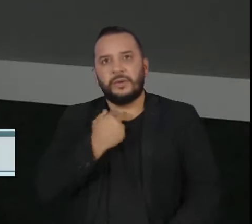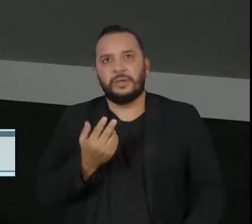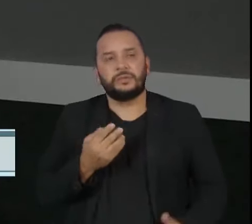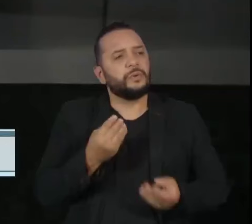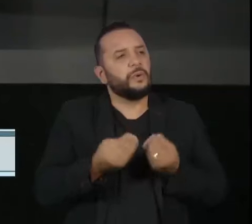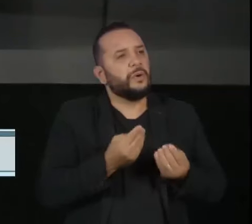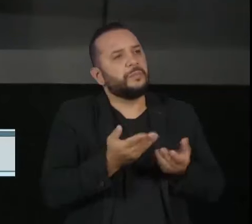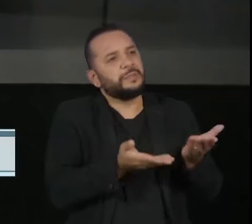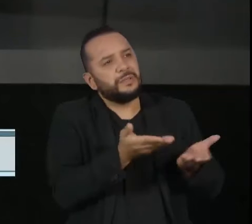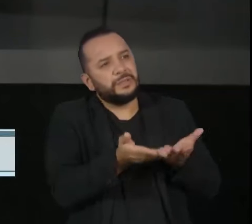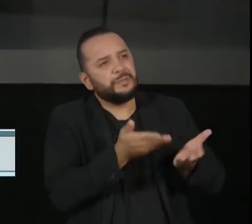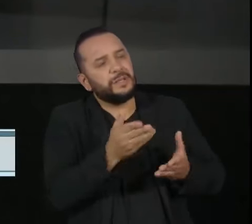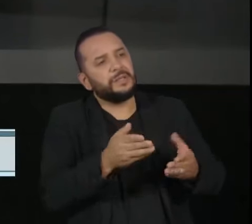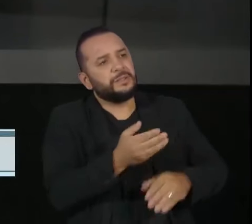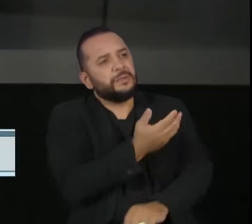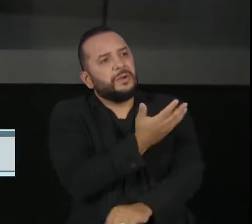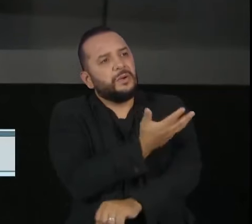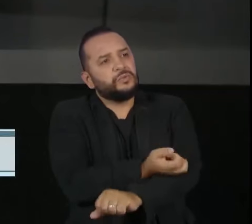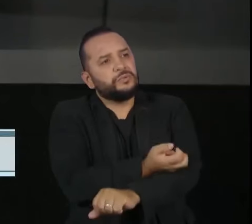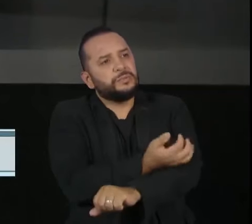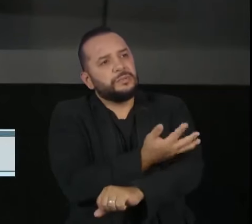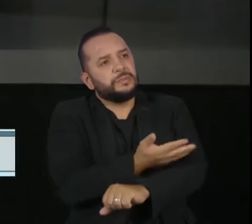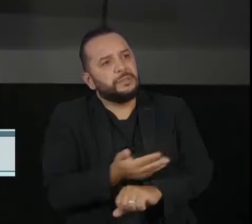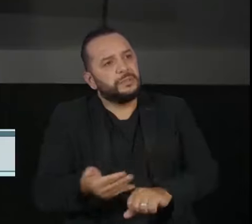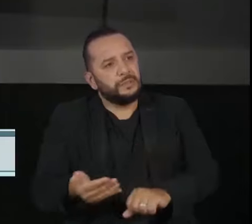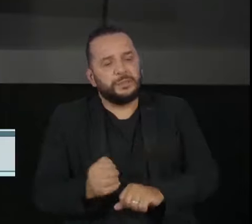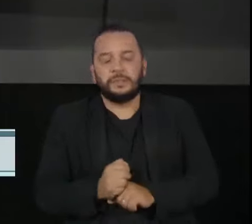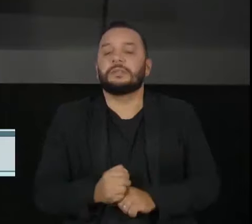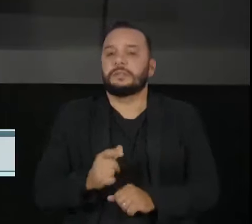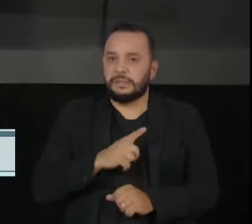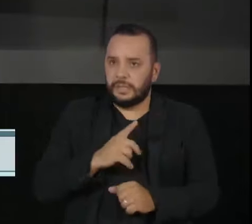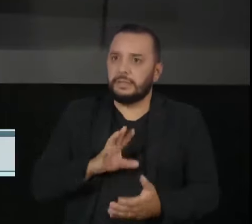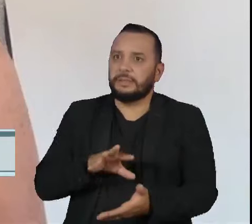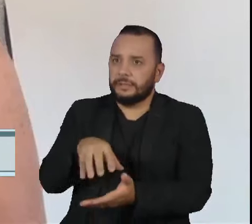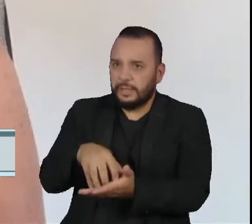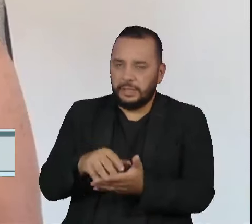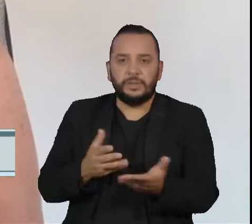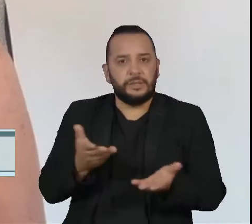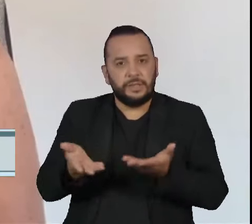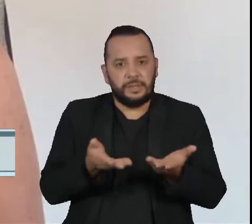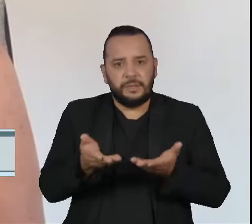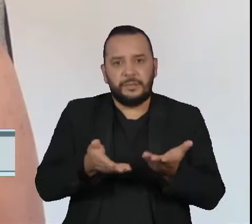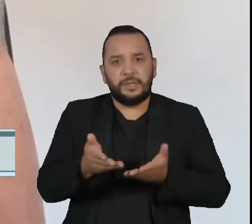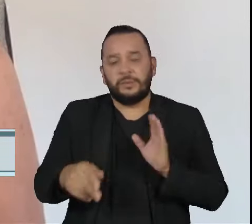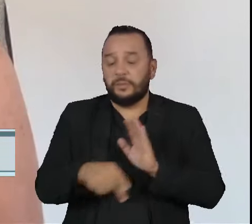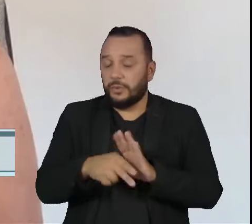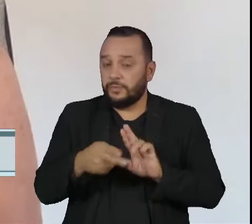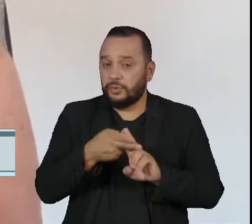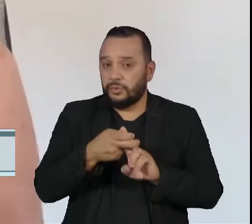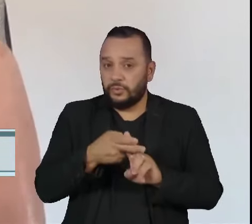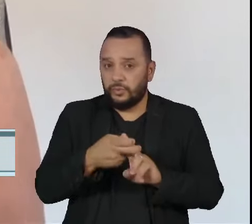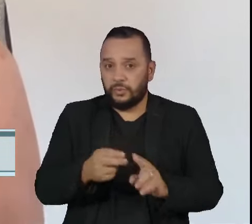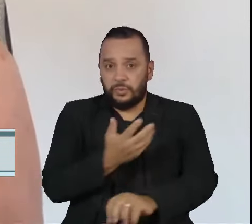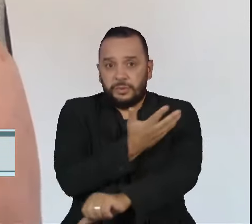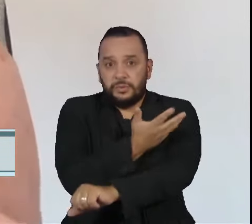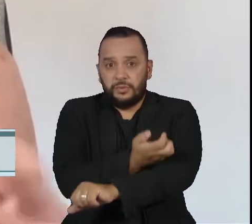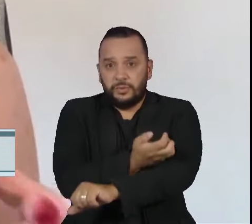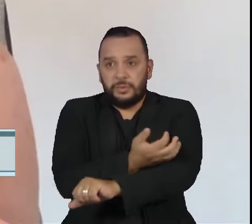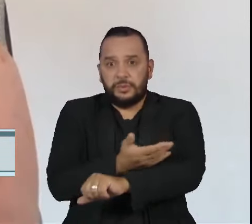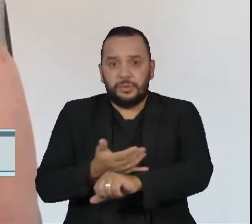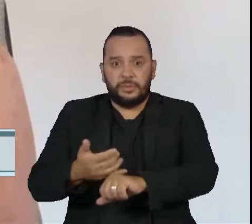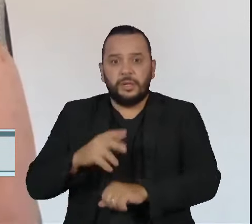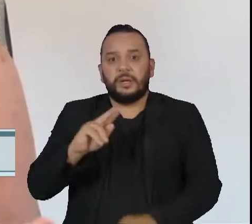tratamento da doença? O tratamento é feito através dos centros de tratamento de hemofilia, né, do SUS no Brasil, e ele é